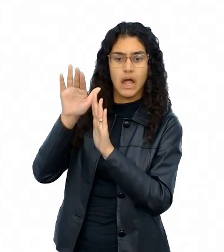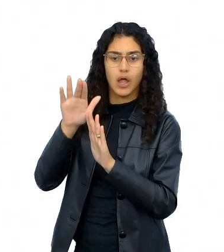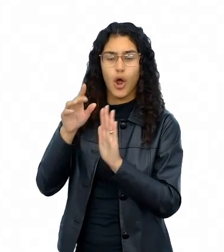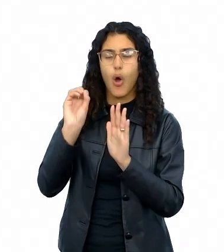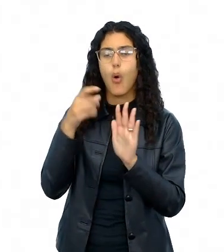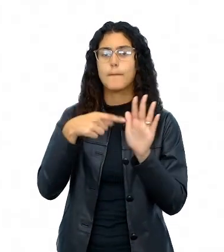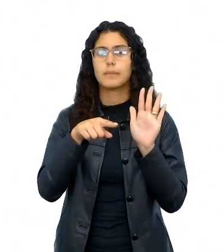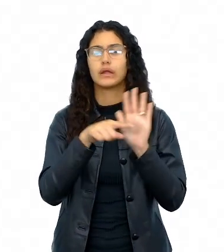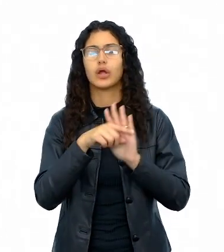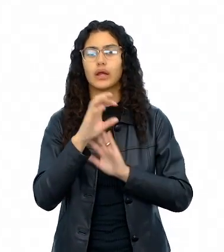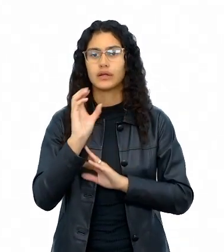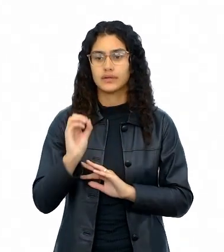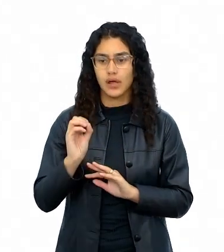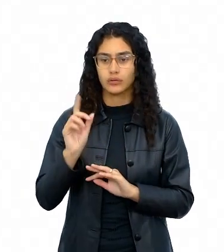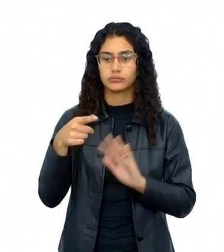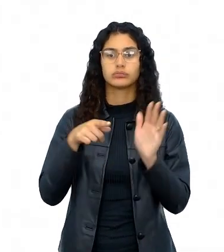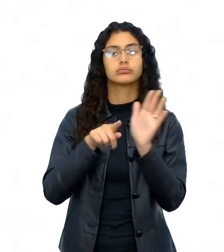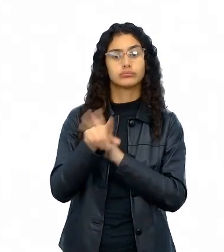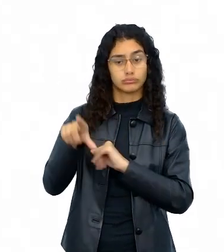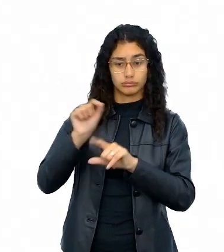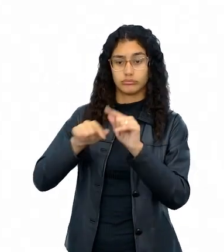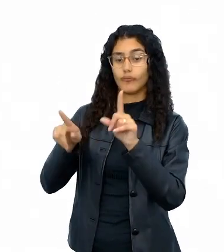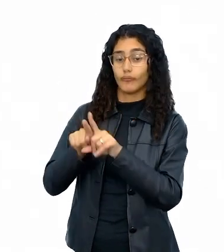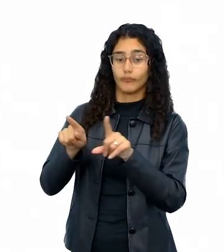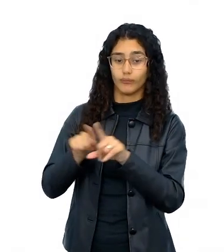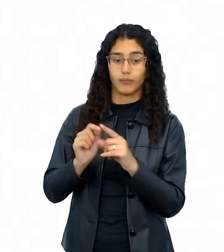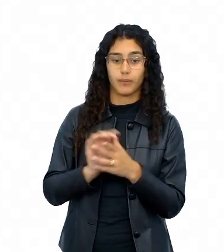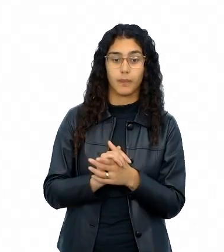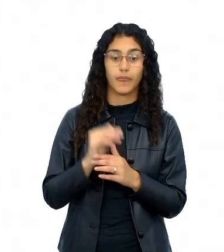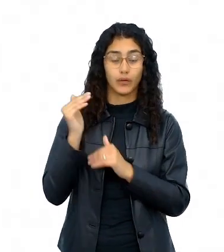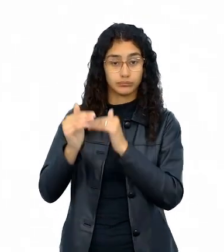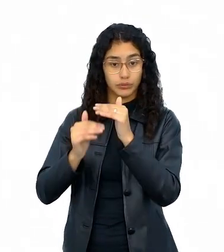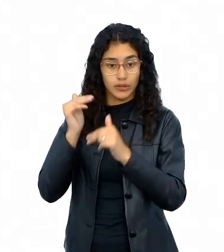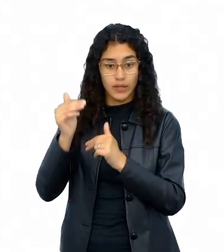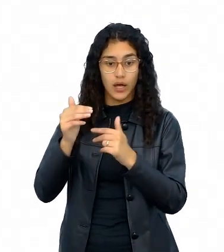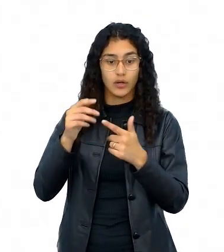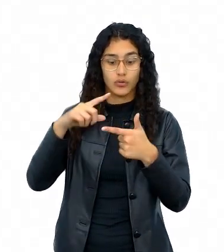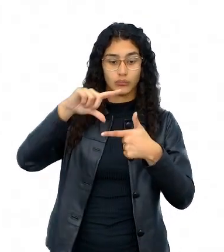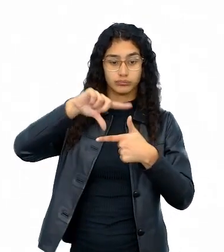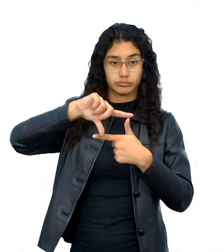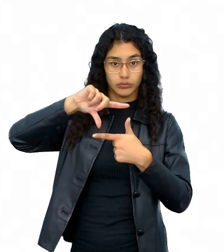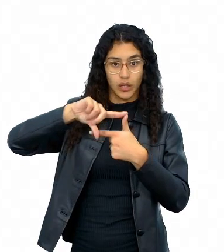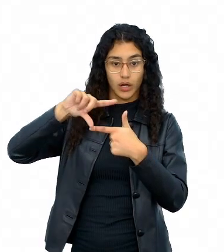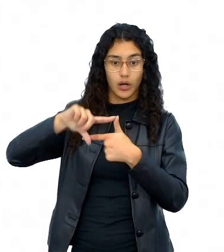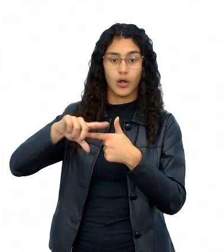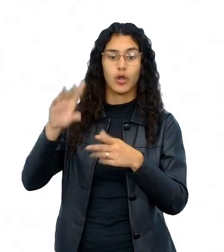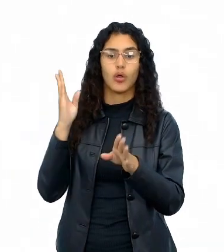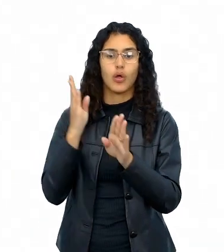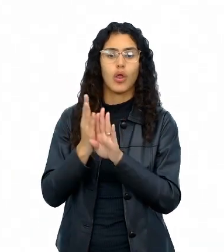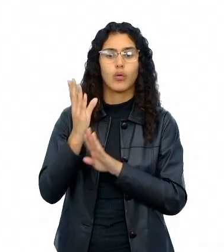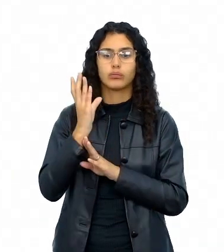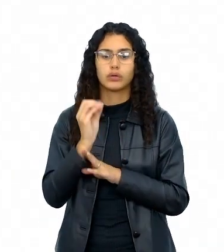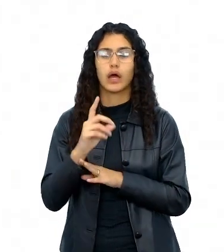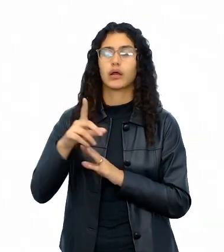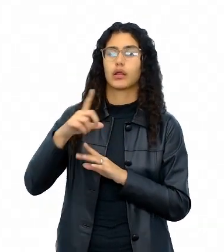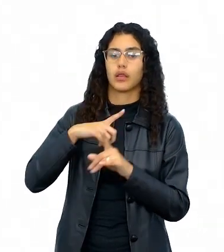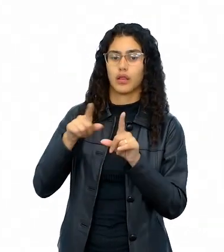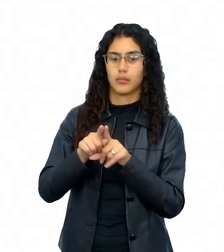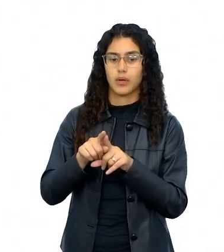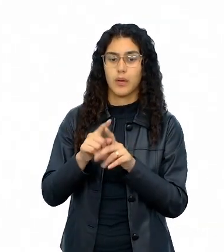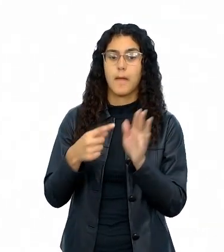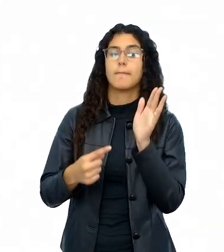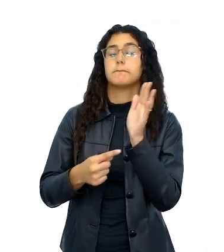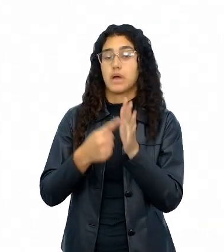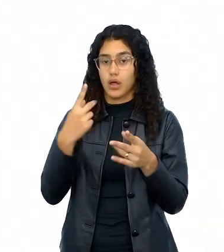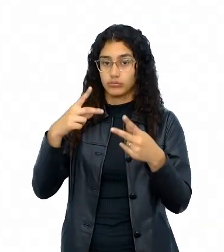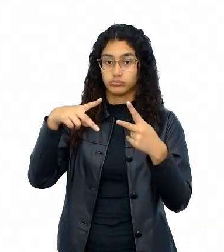ou menor que zero? É uma decisão. Outro processo, determine os zeros ou raízes da função. Mais